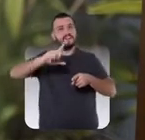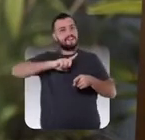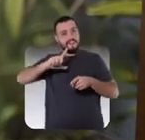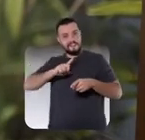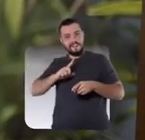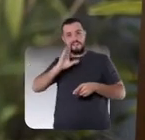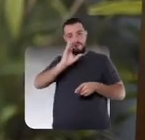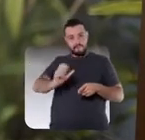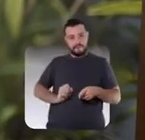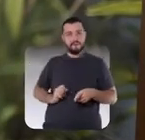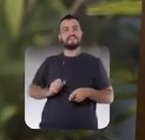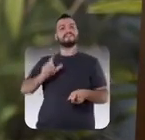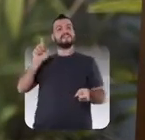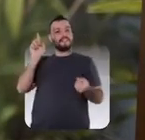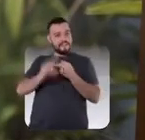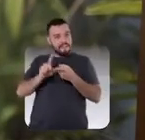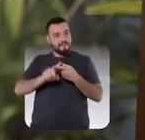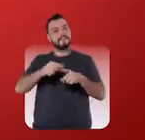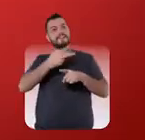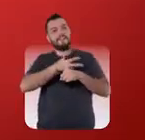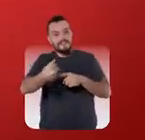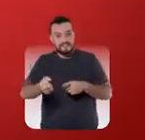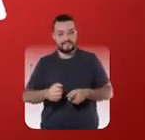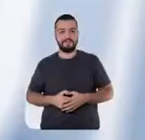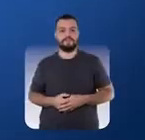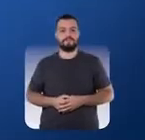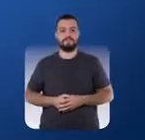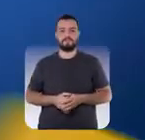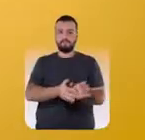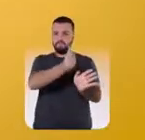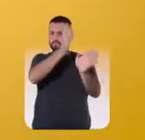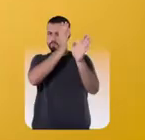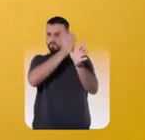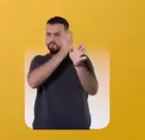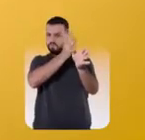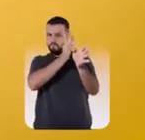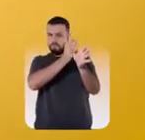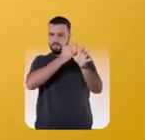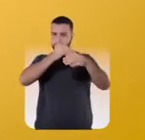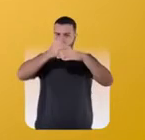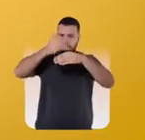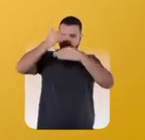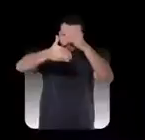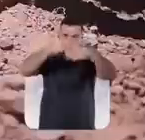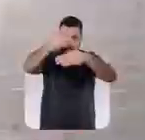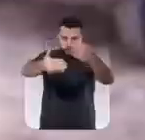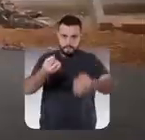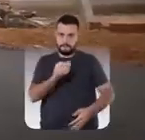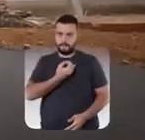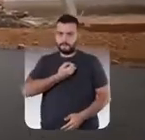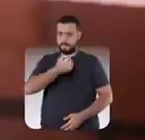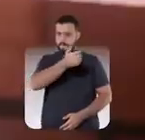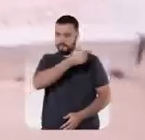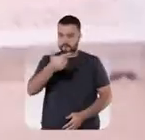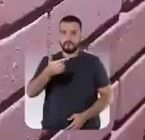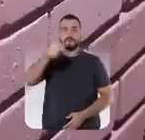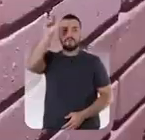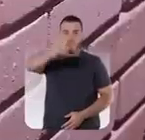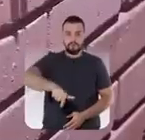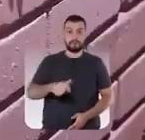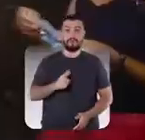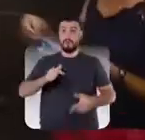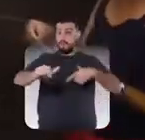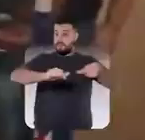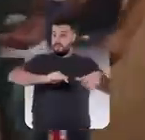que vai ganhar. Contamos com todos vocês. Pra seguir avançando é 12 de novo. O trabalho